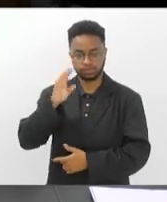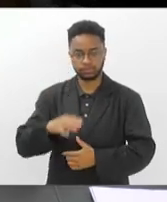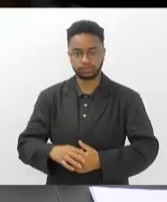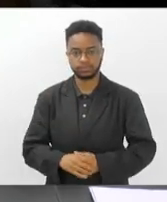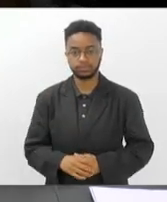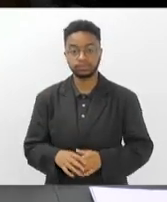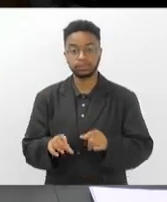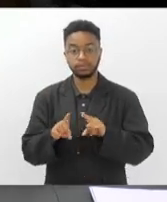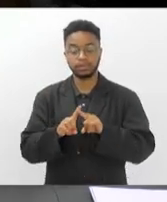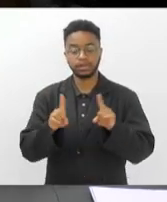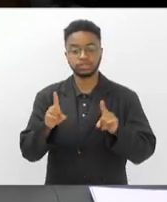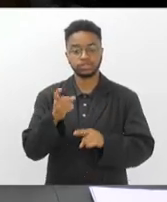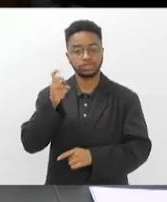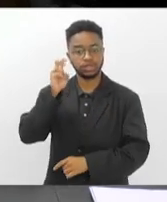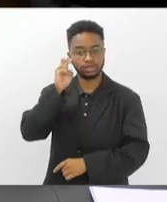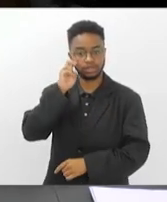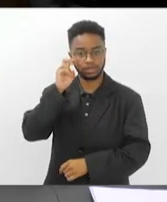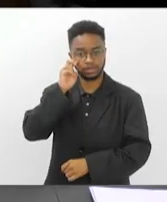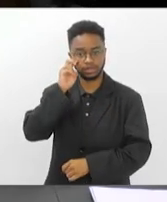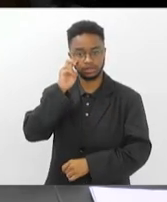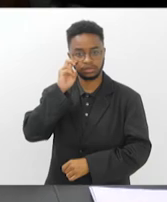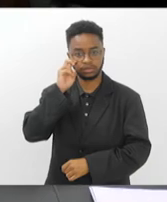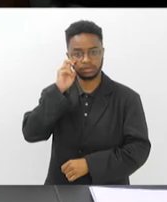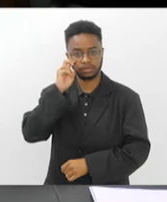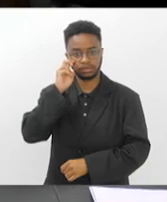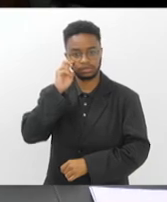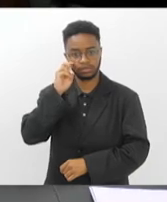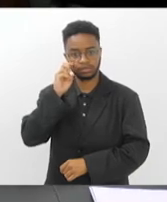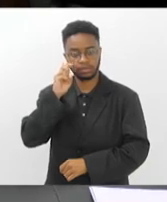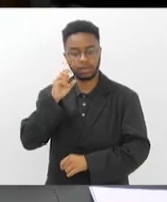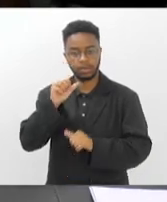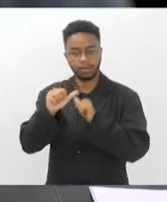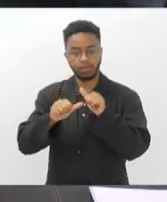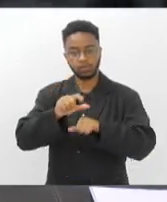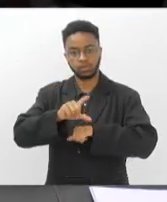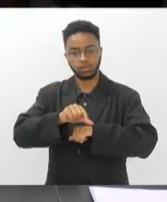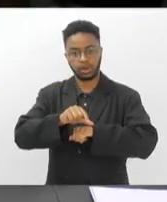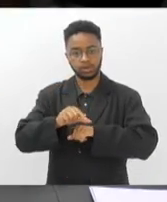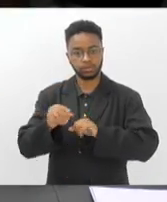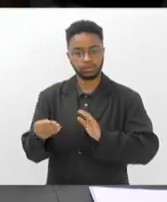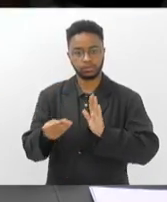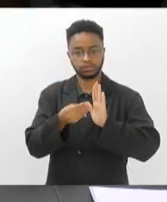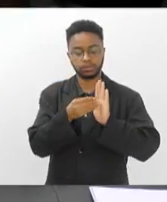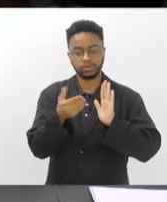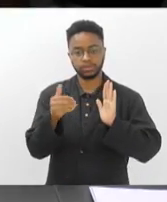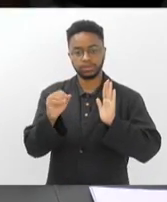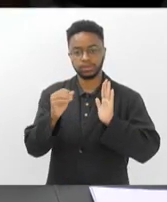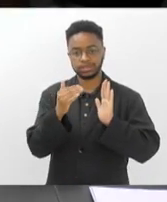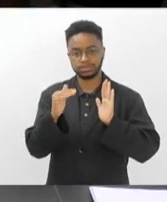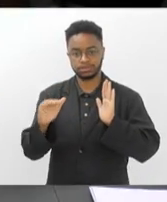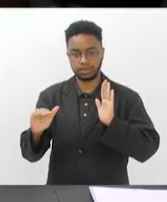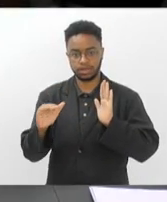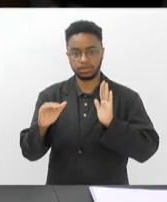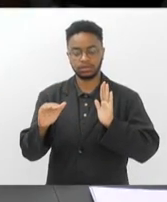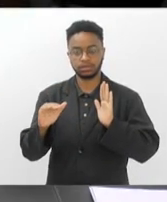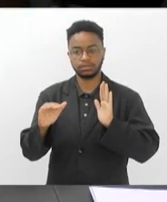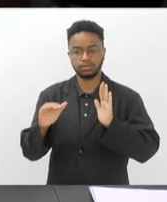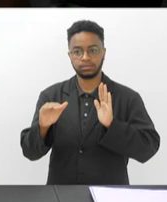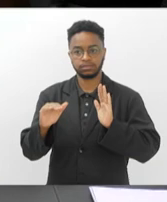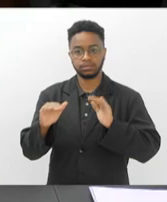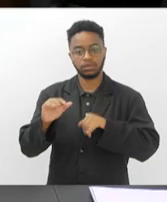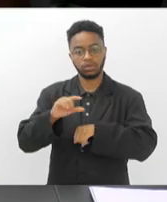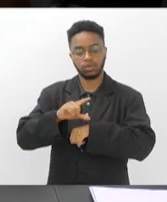e quintas-feiras é que seria antecipada para as 10h30, com expediente inicial